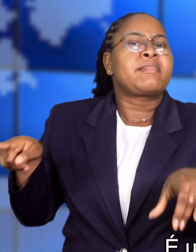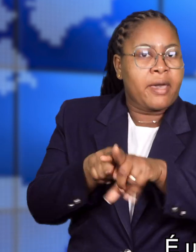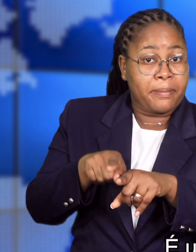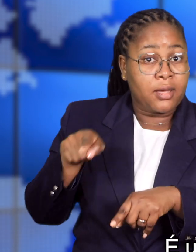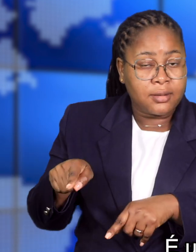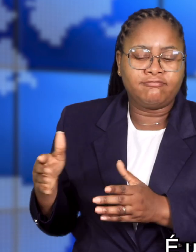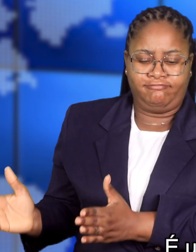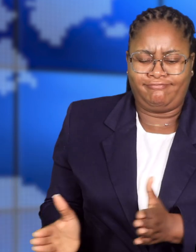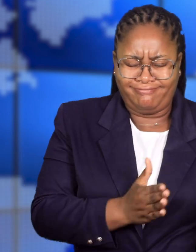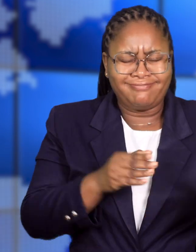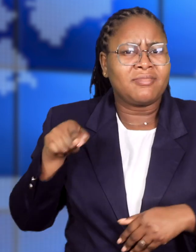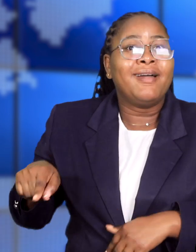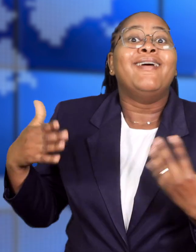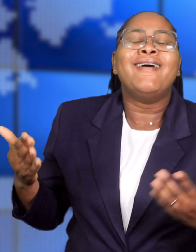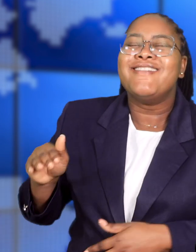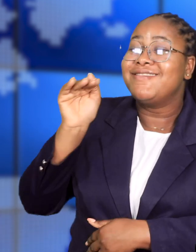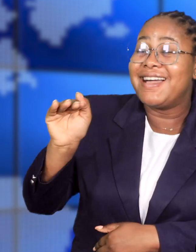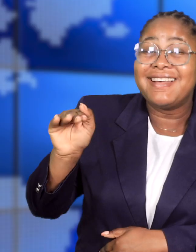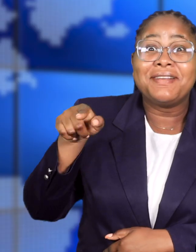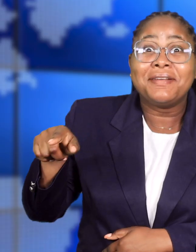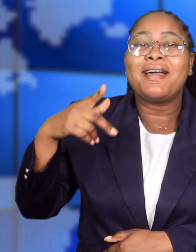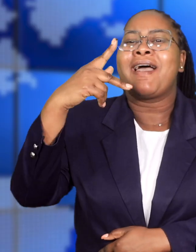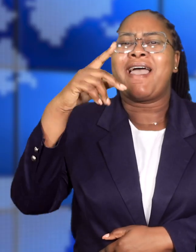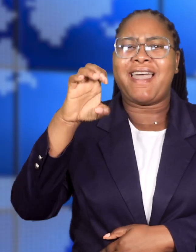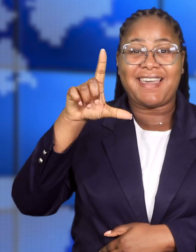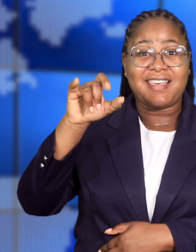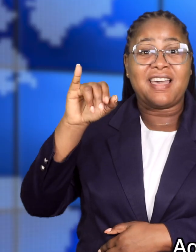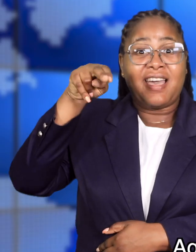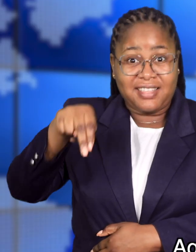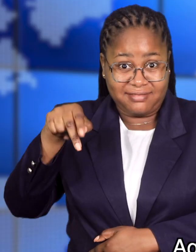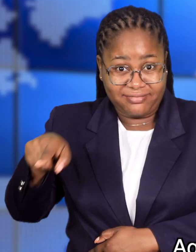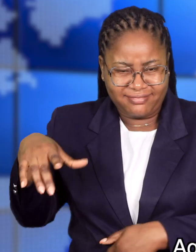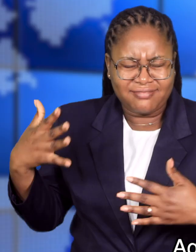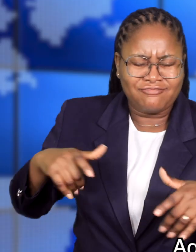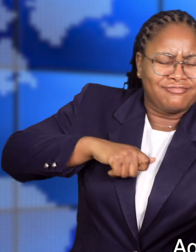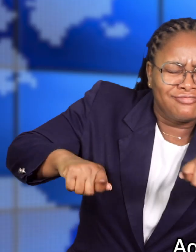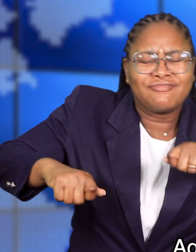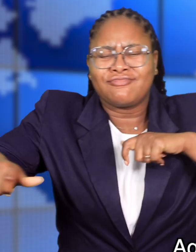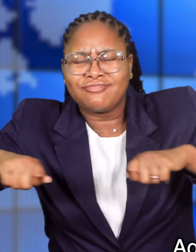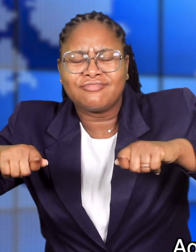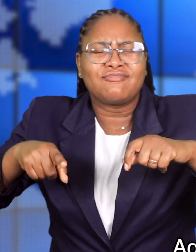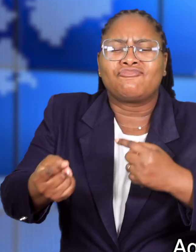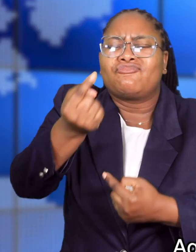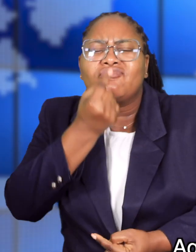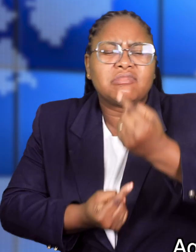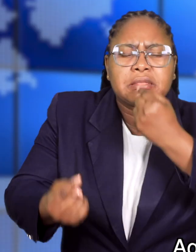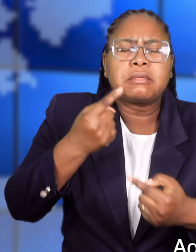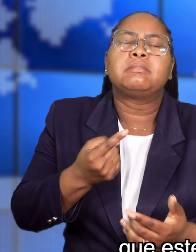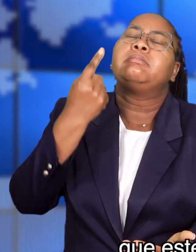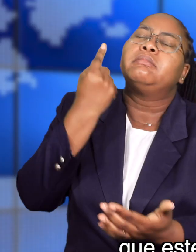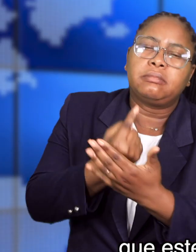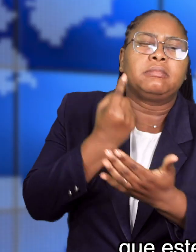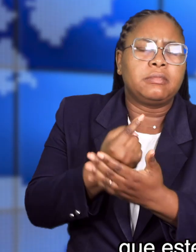pode atrapalhar a escola, os sonhos e até a saúde das crianças. Agora, vamos chamar o nosso colega